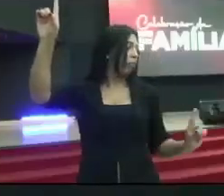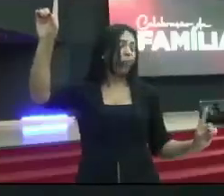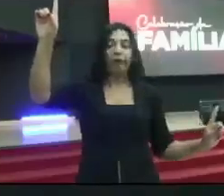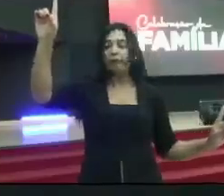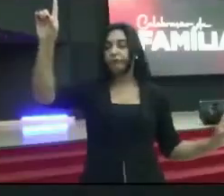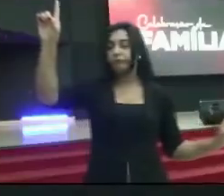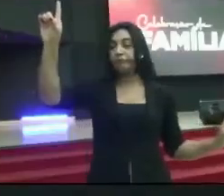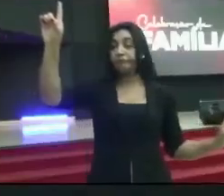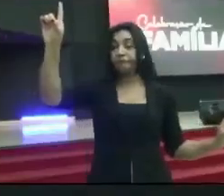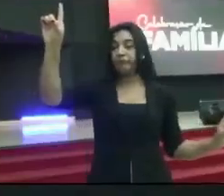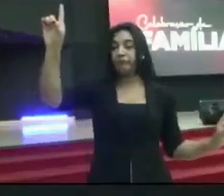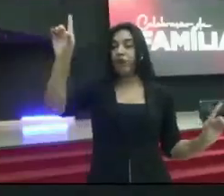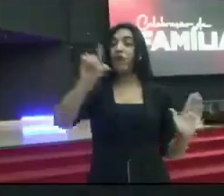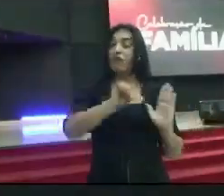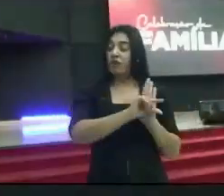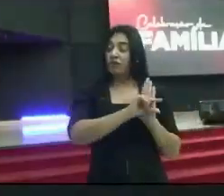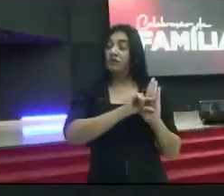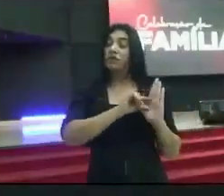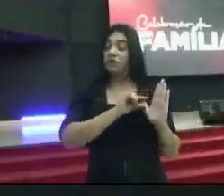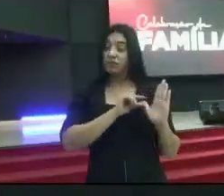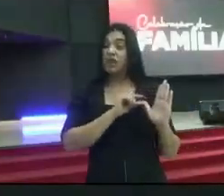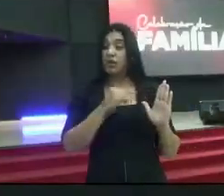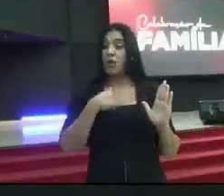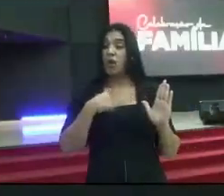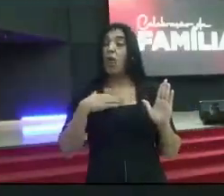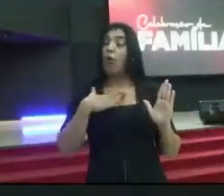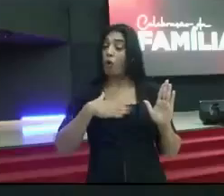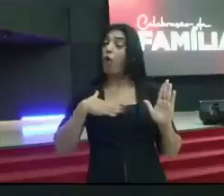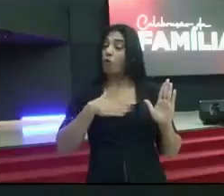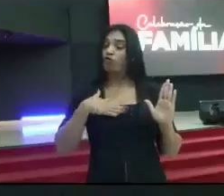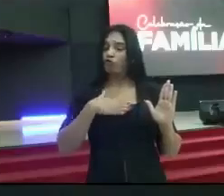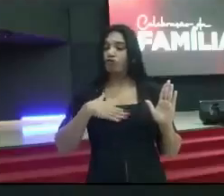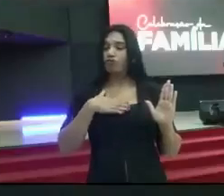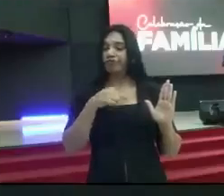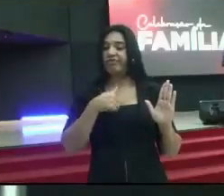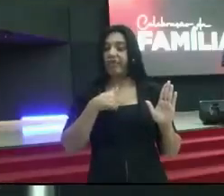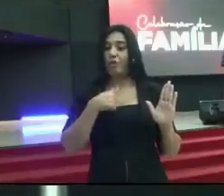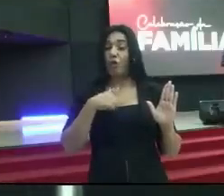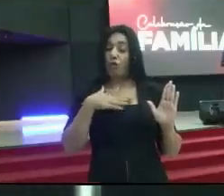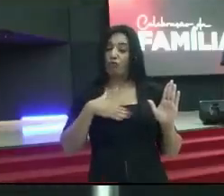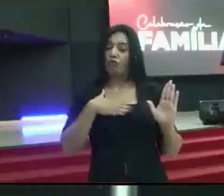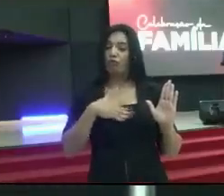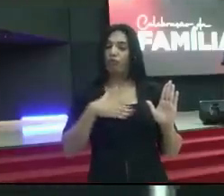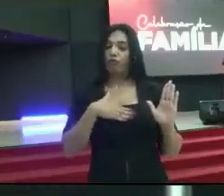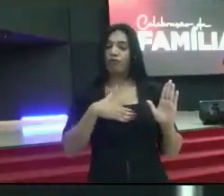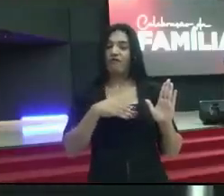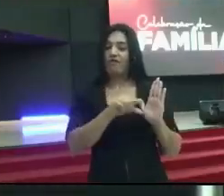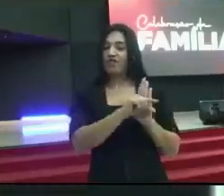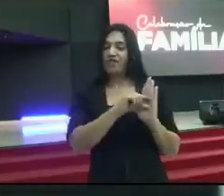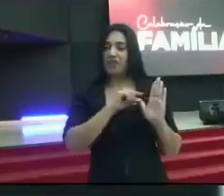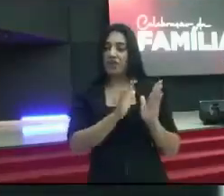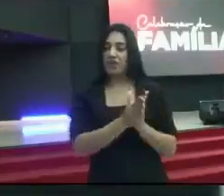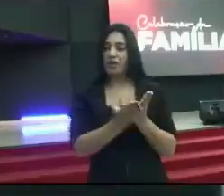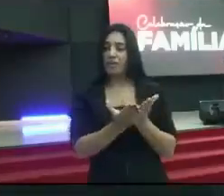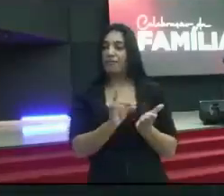Tem um versículo que é um dos meus versículos favoritos na Bíblia. Ele diz